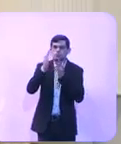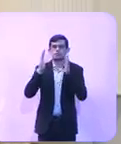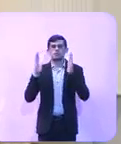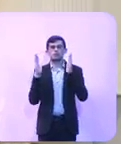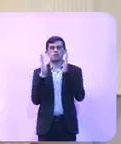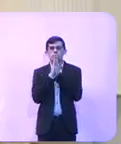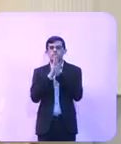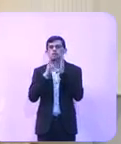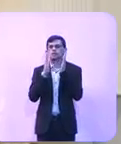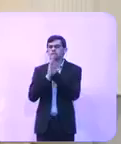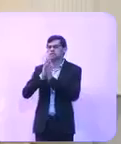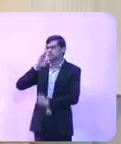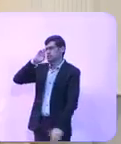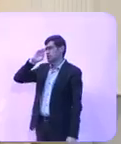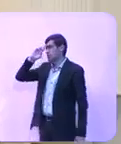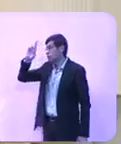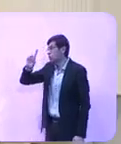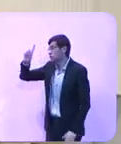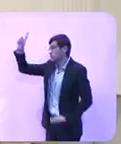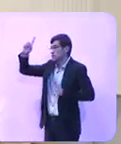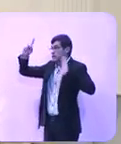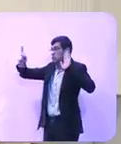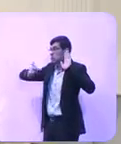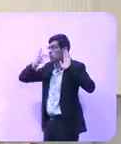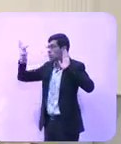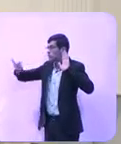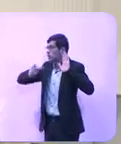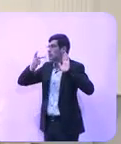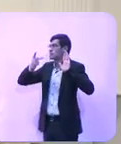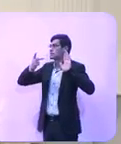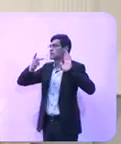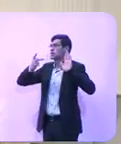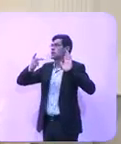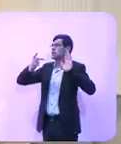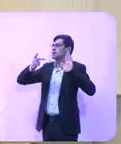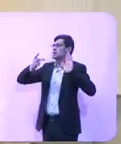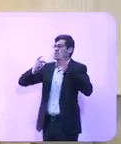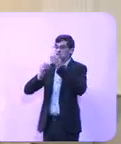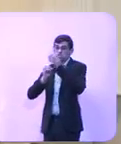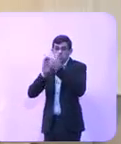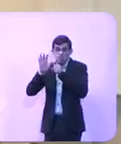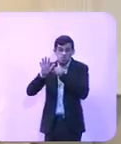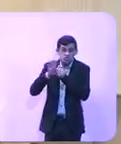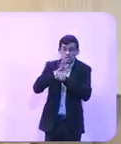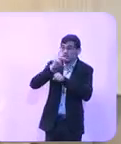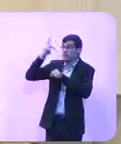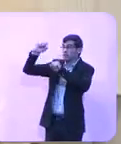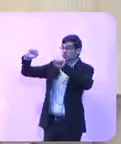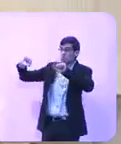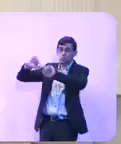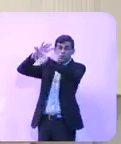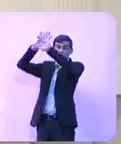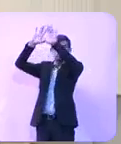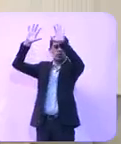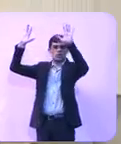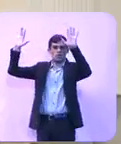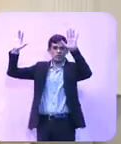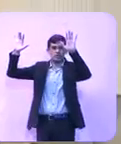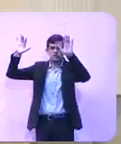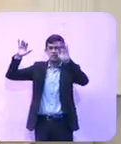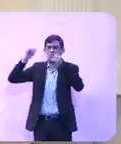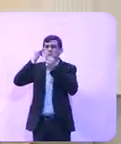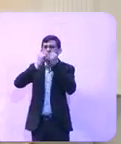é? Dizendo: Senhor, Tu prometestes que essa terra vai ser cheia da Tua glória, assim como